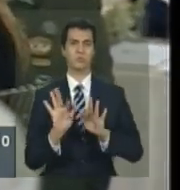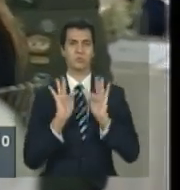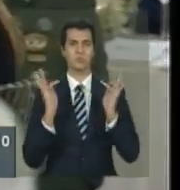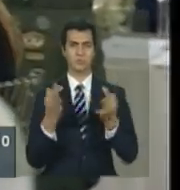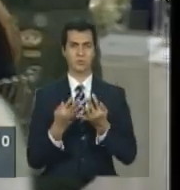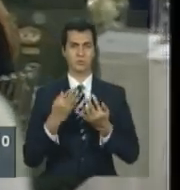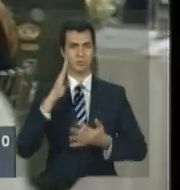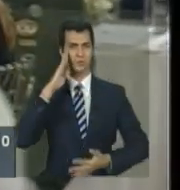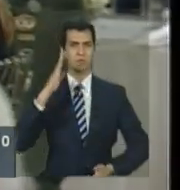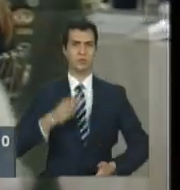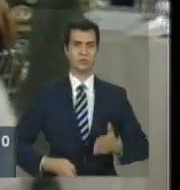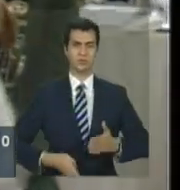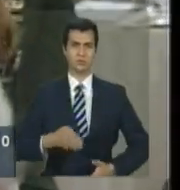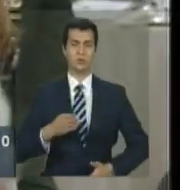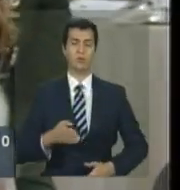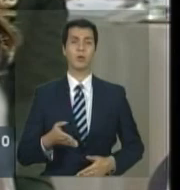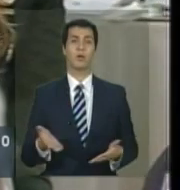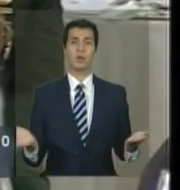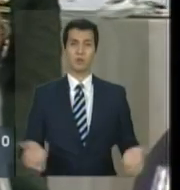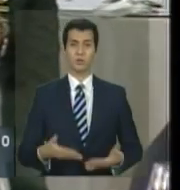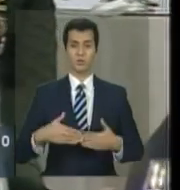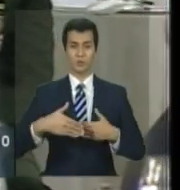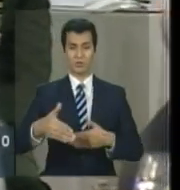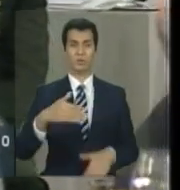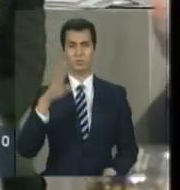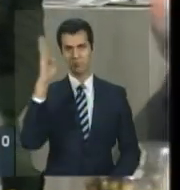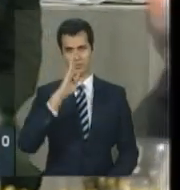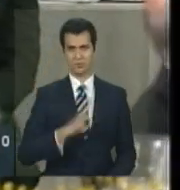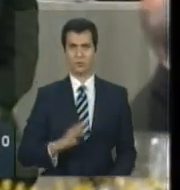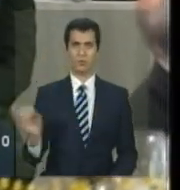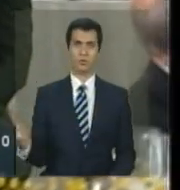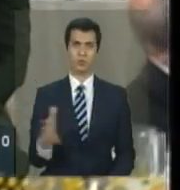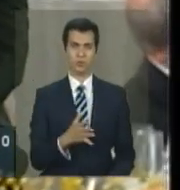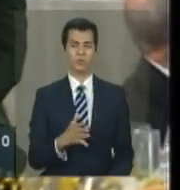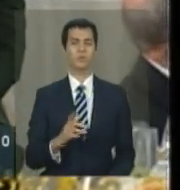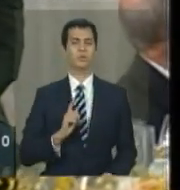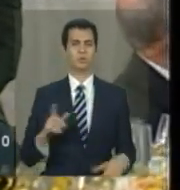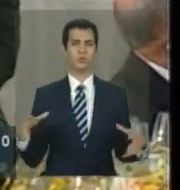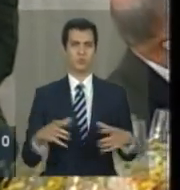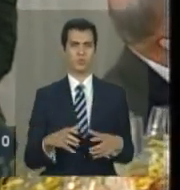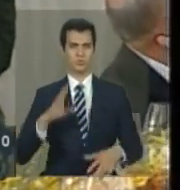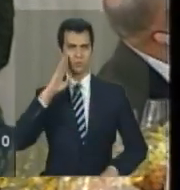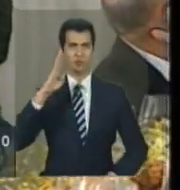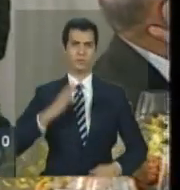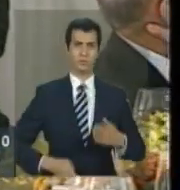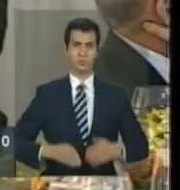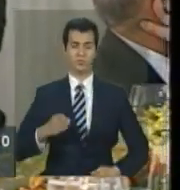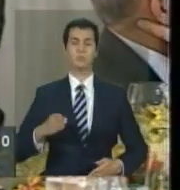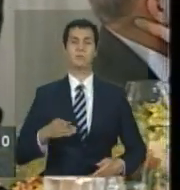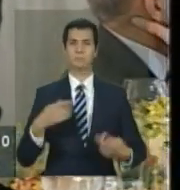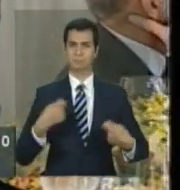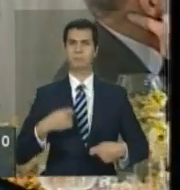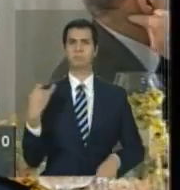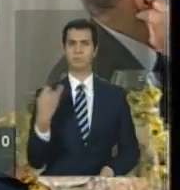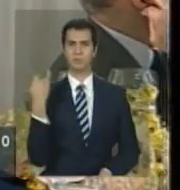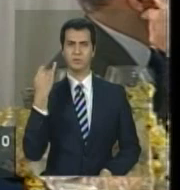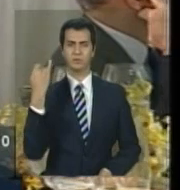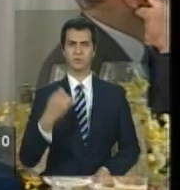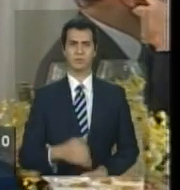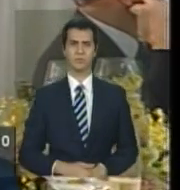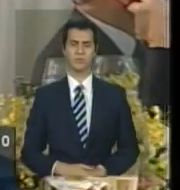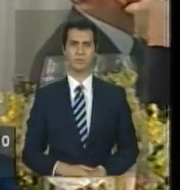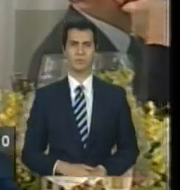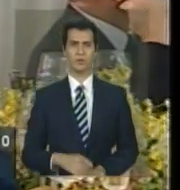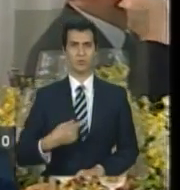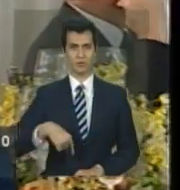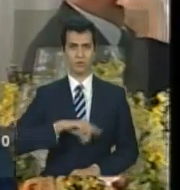No novo Brasil que estamos construindo, as Forças Armadas serão cada vez mais exigidas. Seguiremos